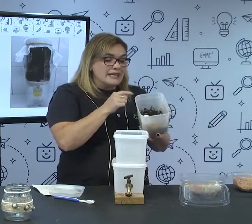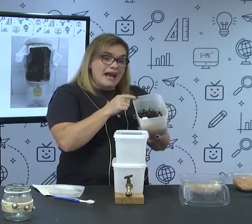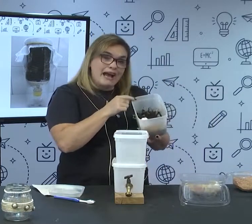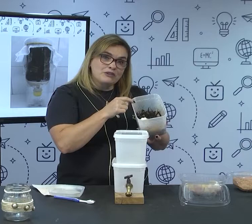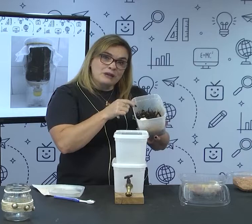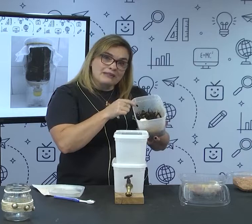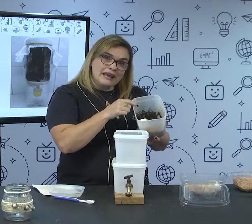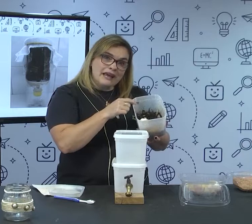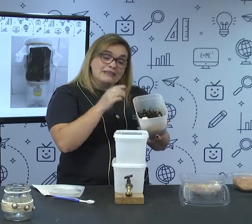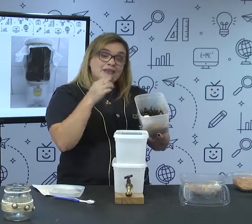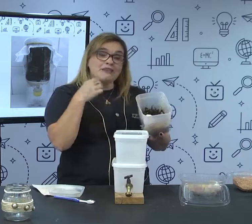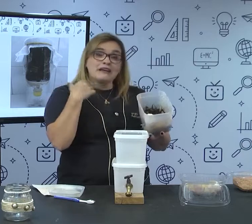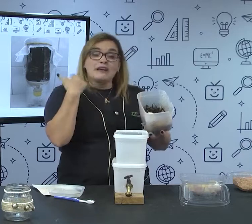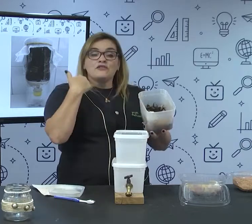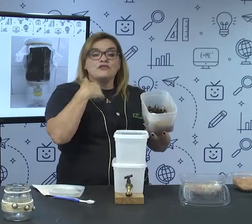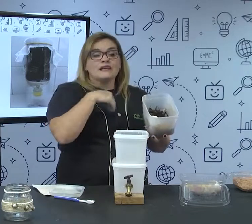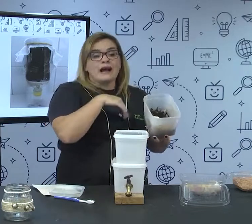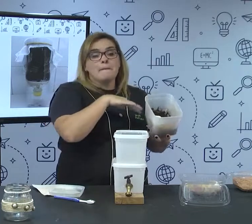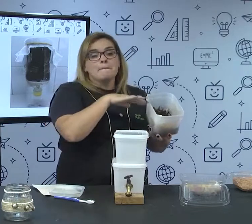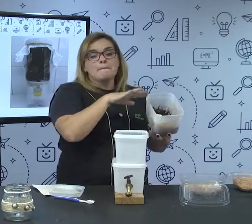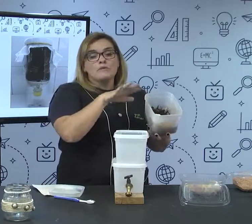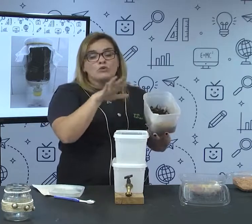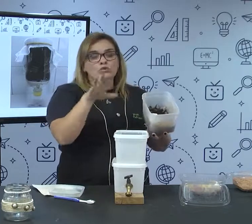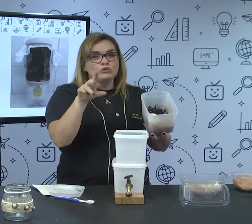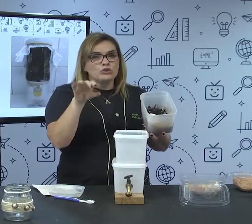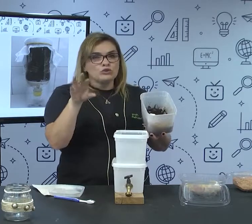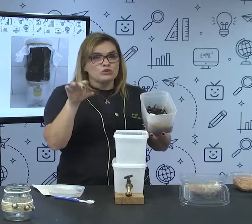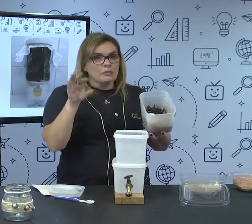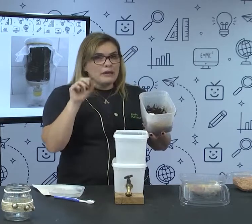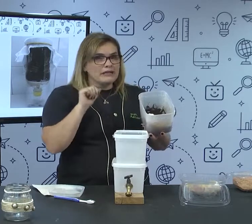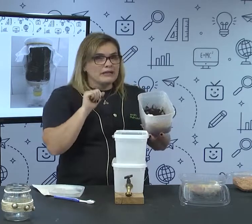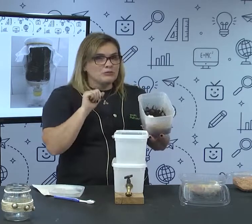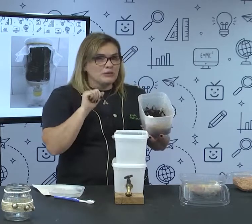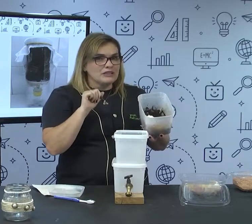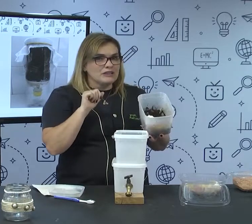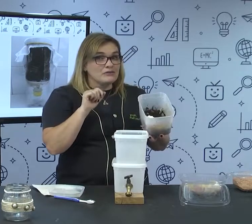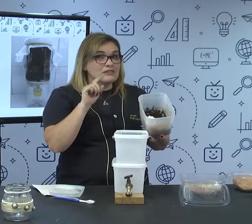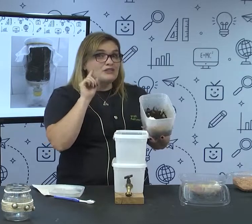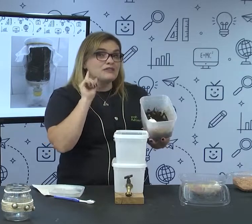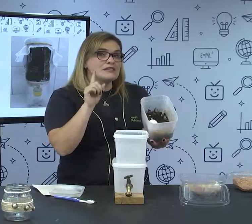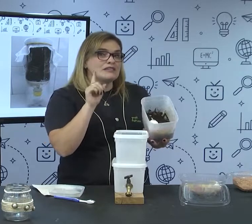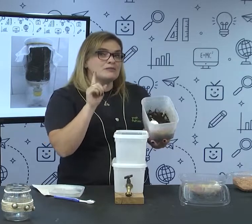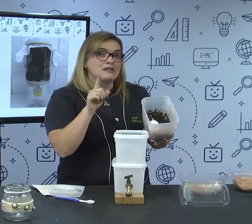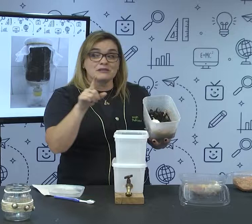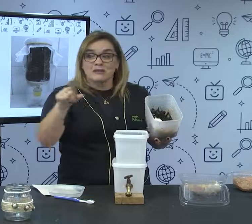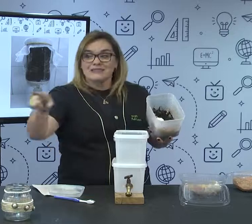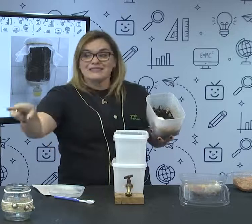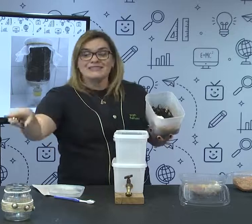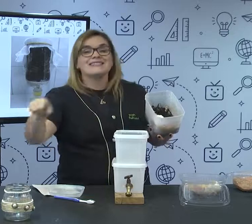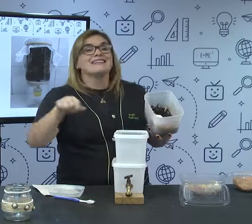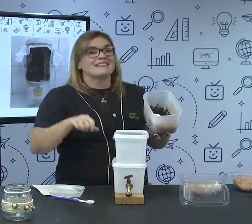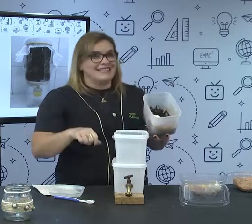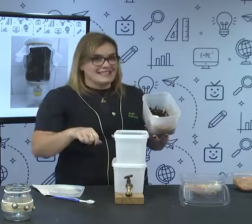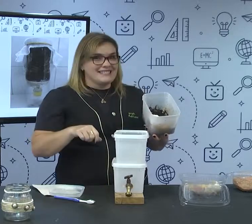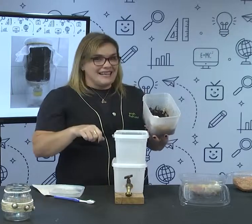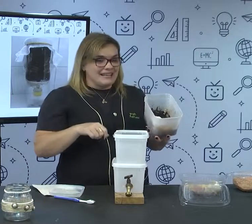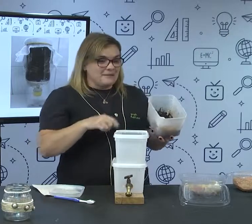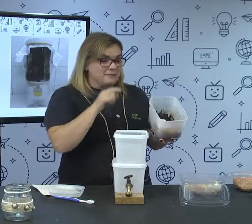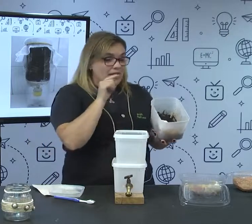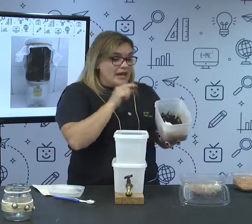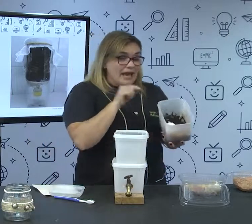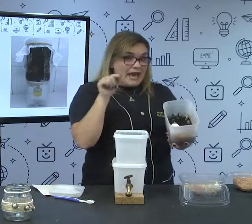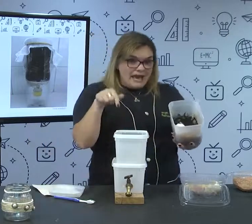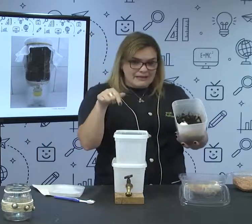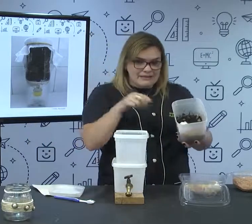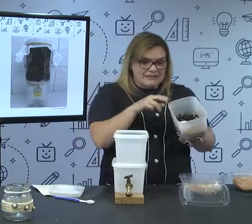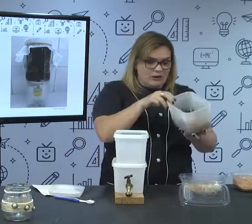poderoso, criar uma terra que vai ficar muito bem lá no meu quintalzinho e fazer as minhas plantas